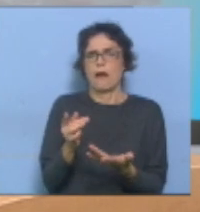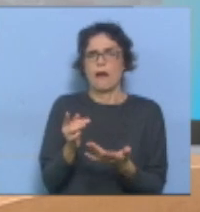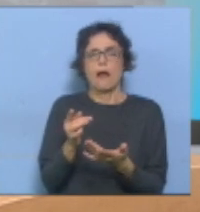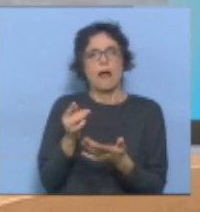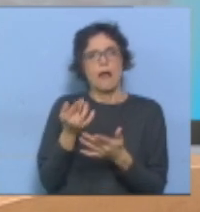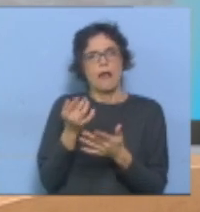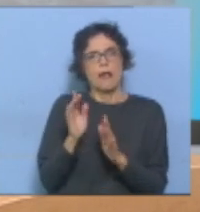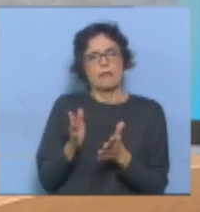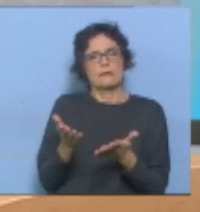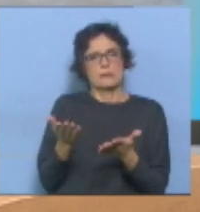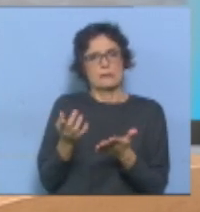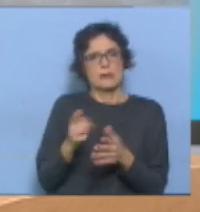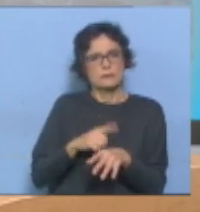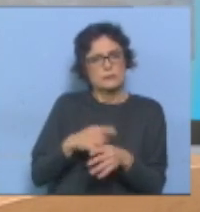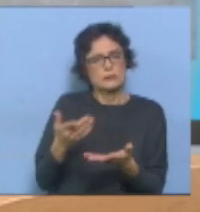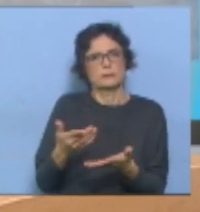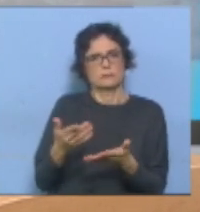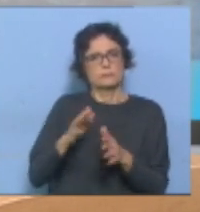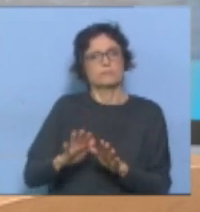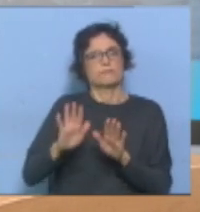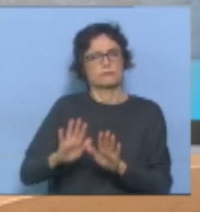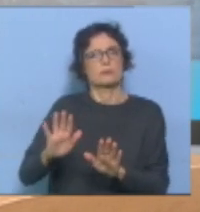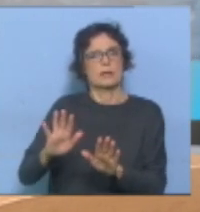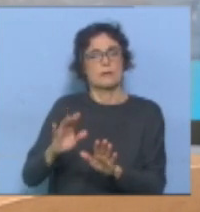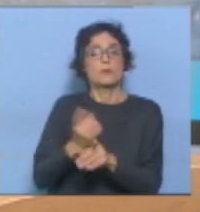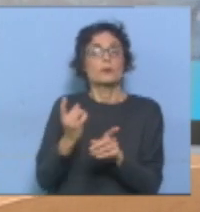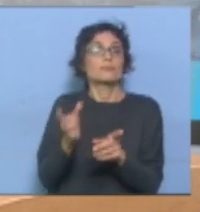se mostrar. Também têm as suas dores, as suas mágoas e também